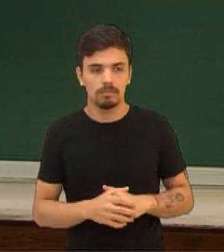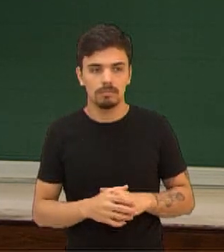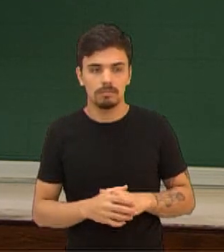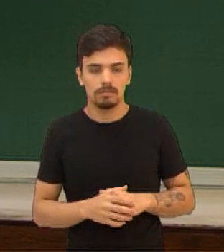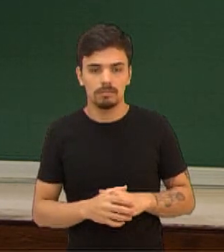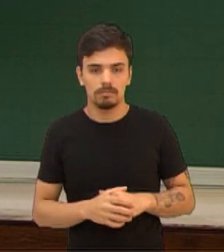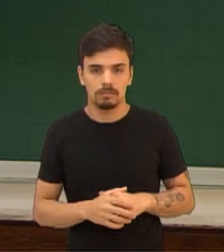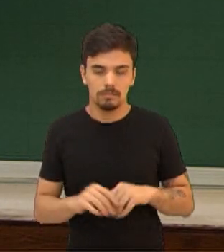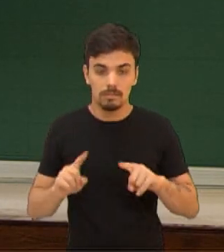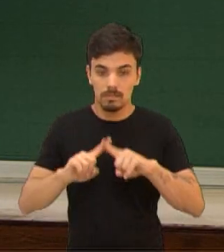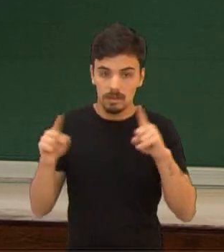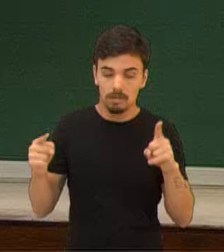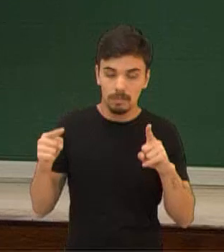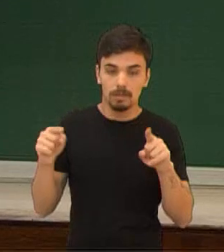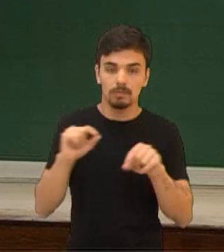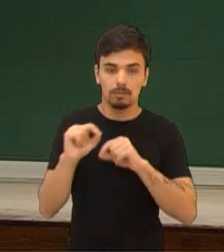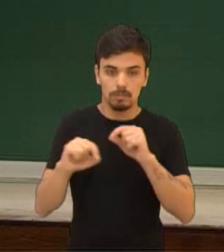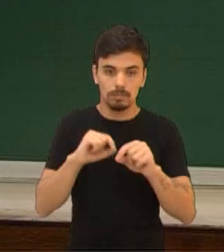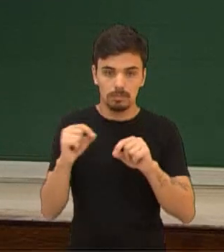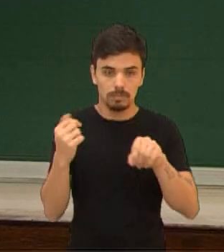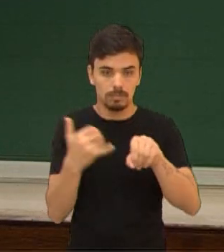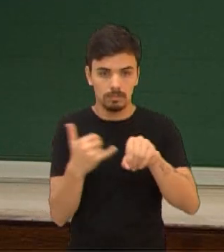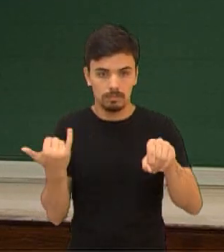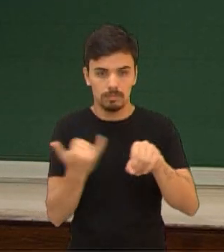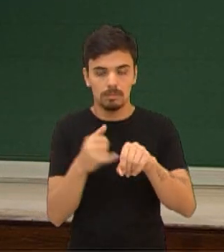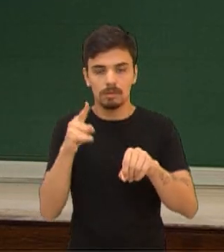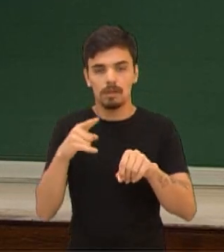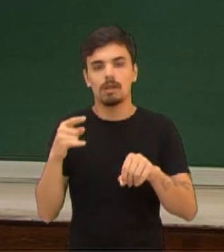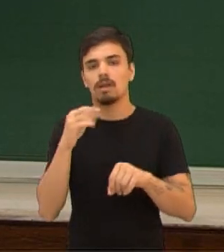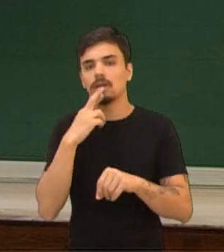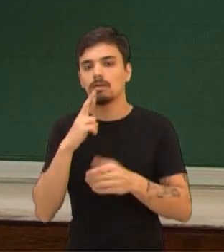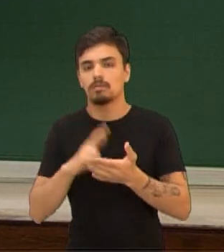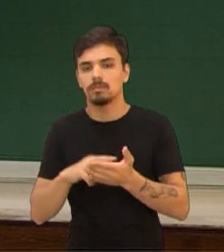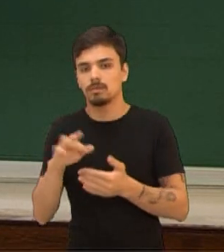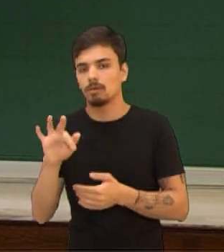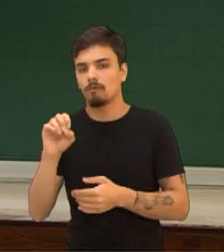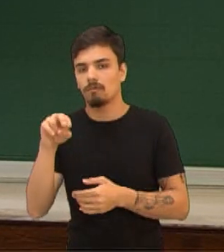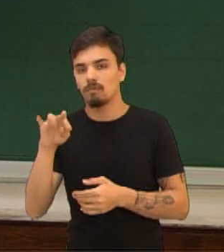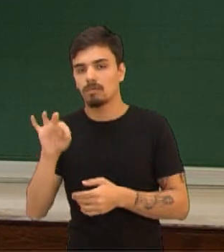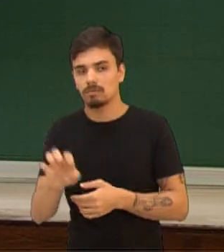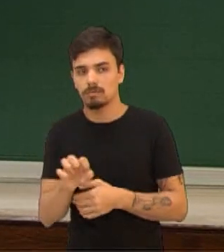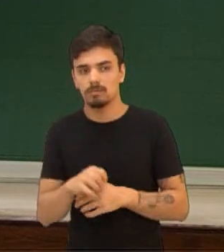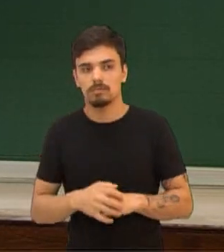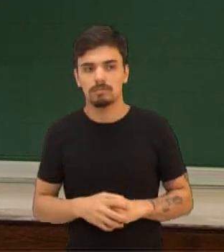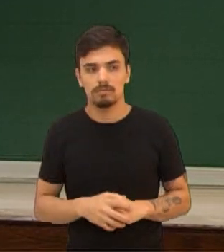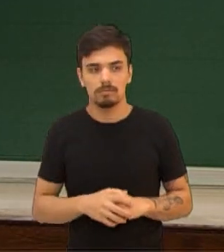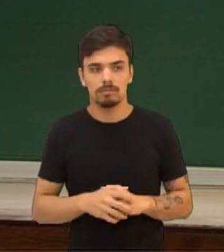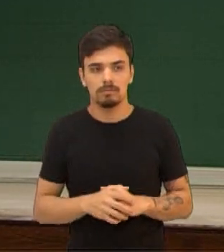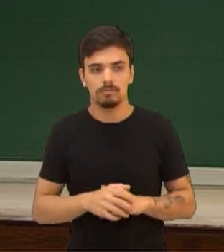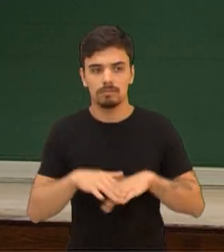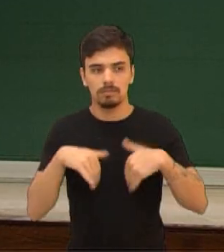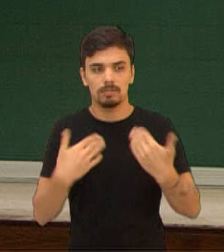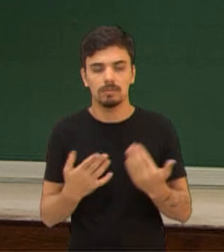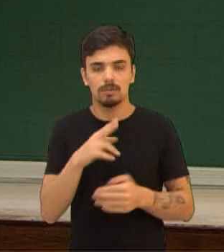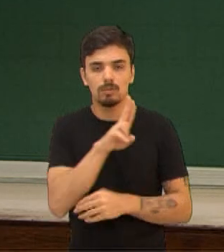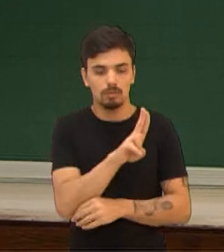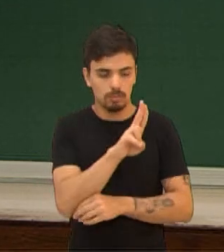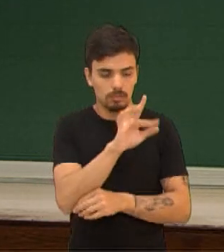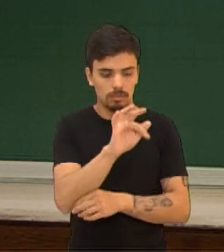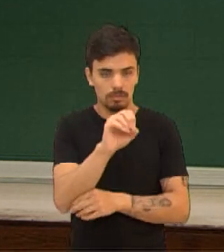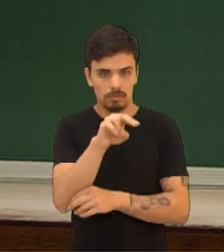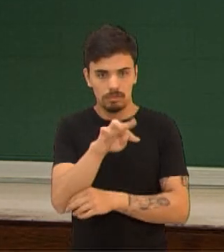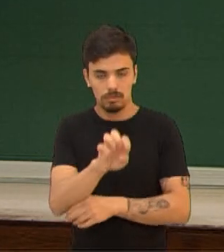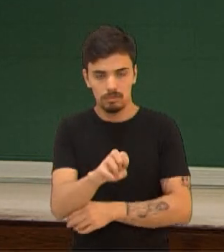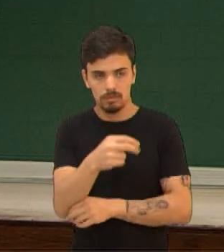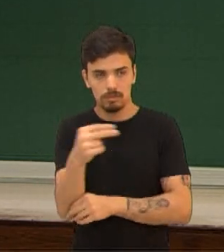mais a tensão acumulada no capacitor é a tensão da fonte. Regra de Kirchhoff. Então, o da fonte é igual ao